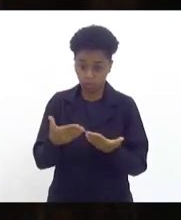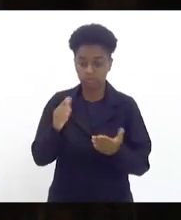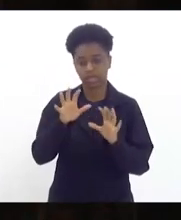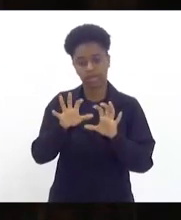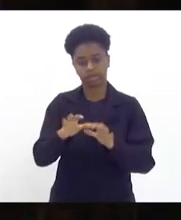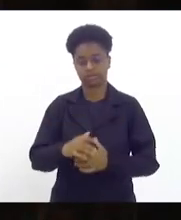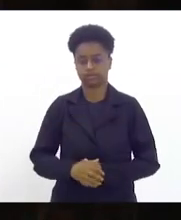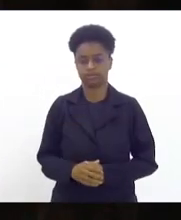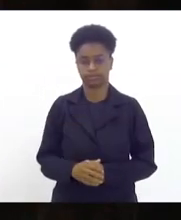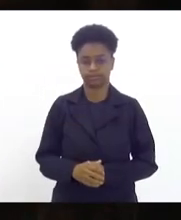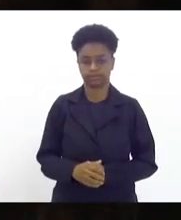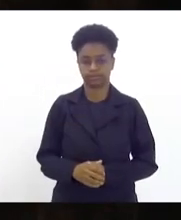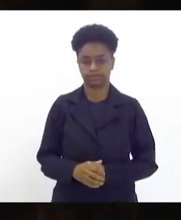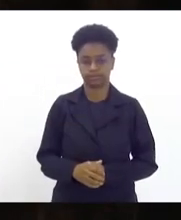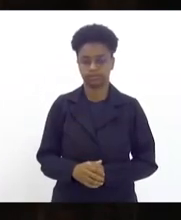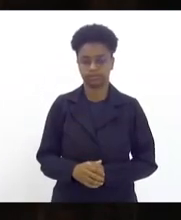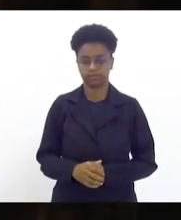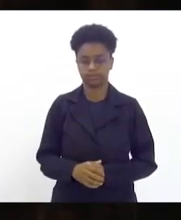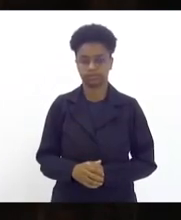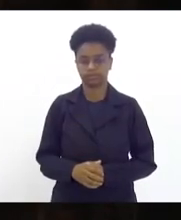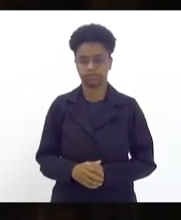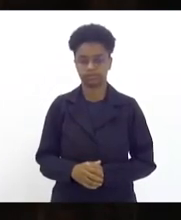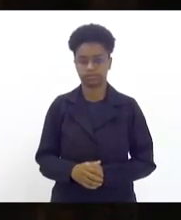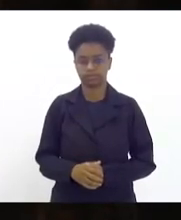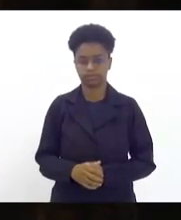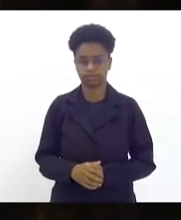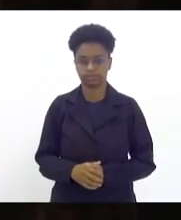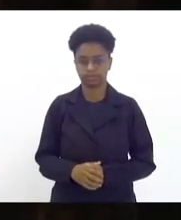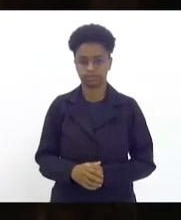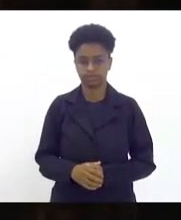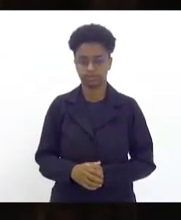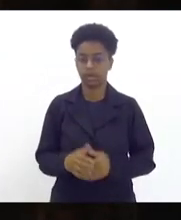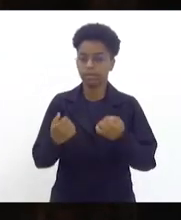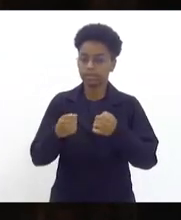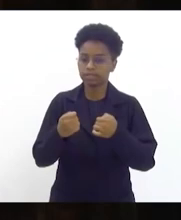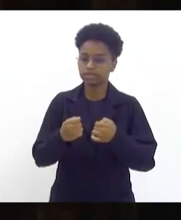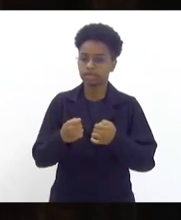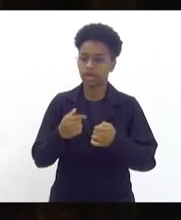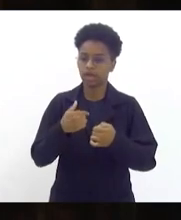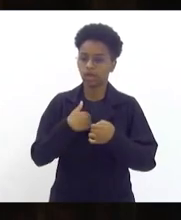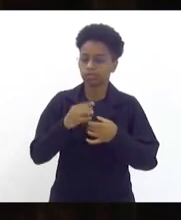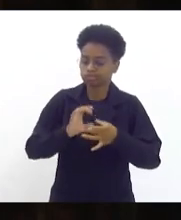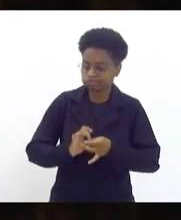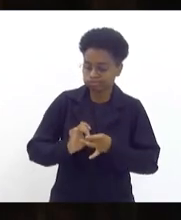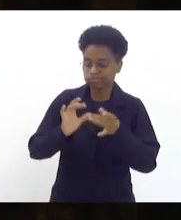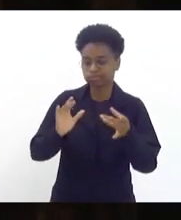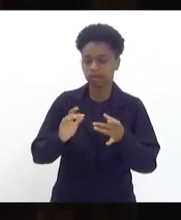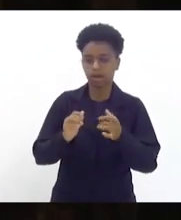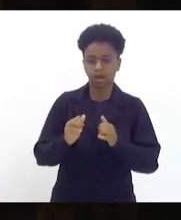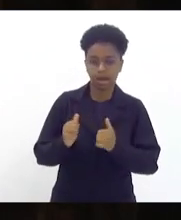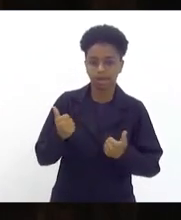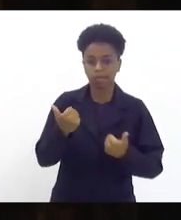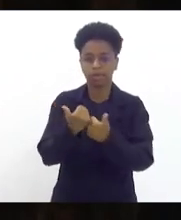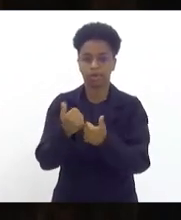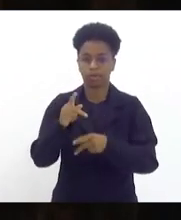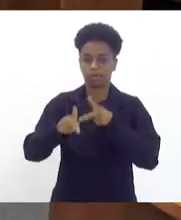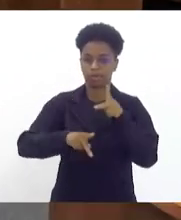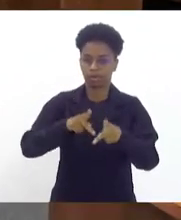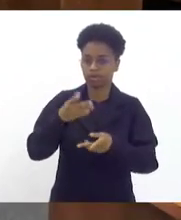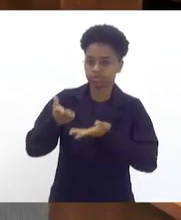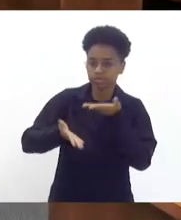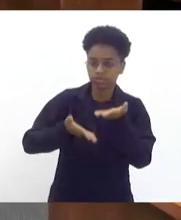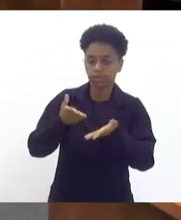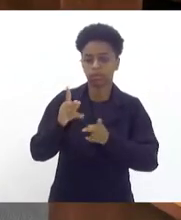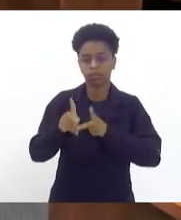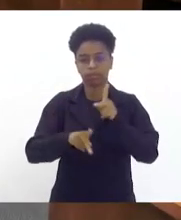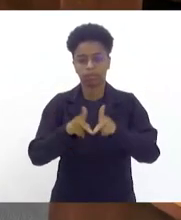essa prestar estar me doando a esse povo te julgando as